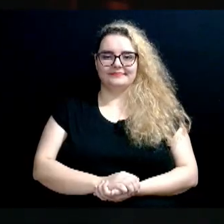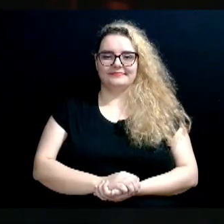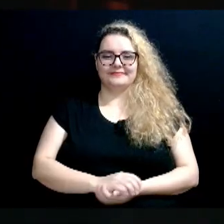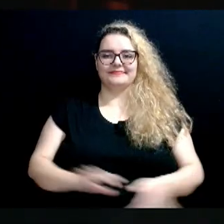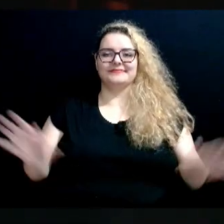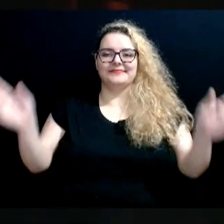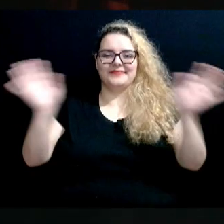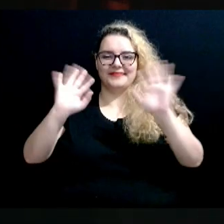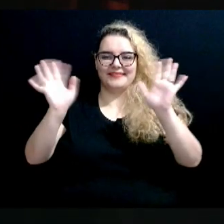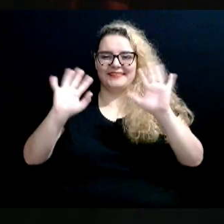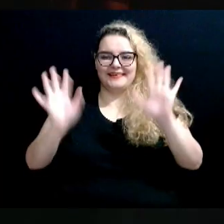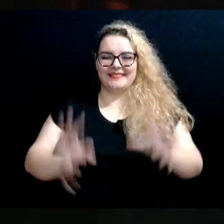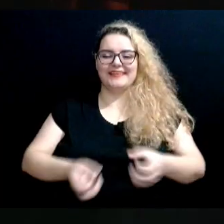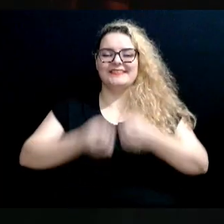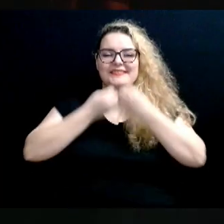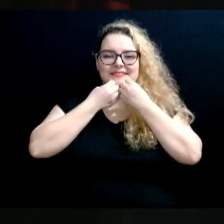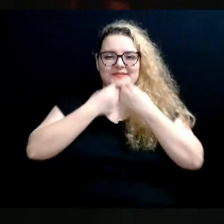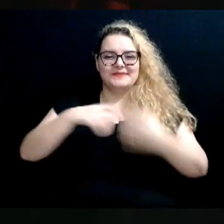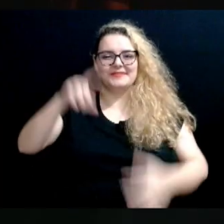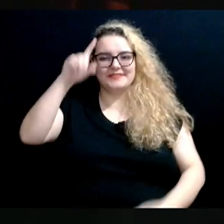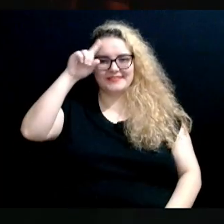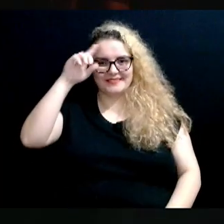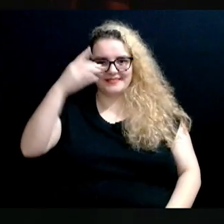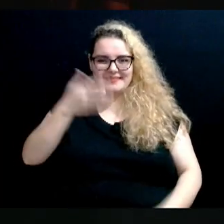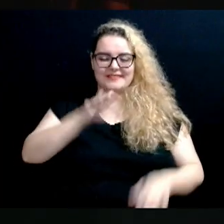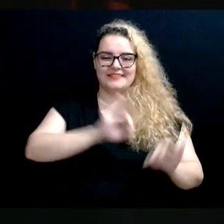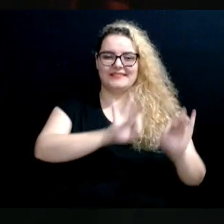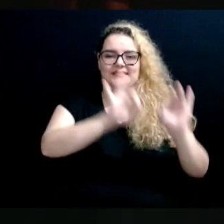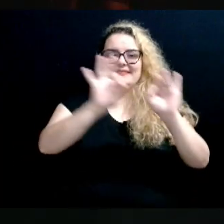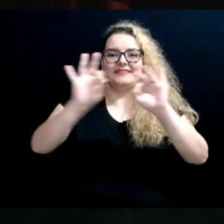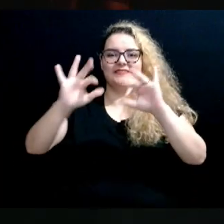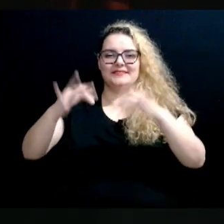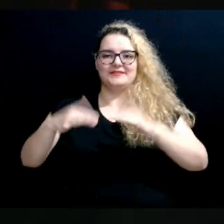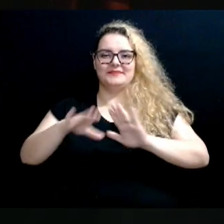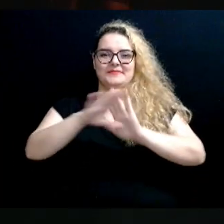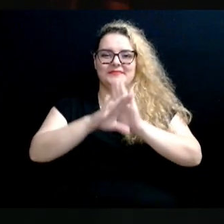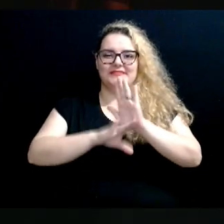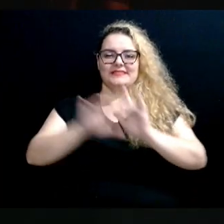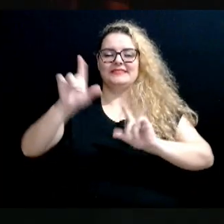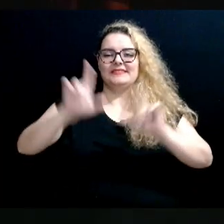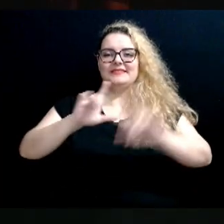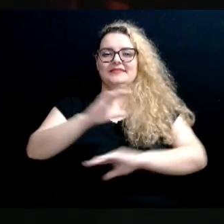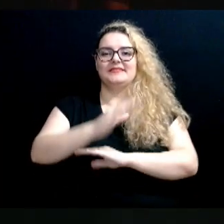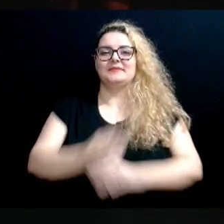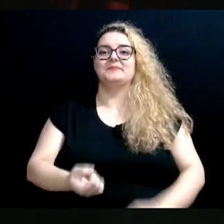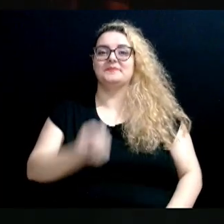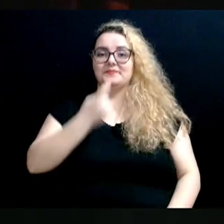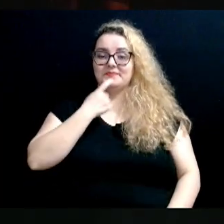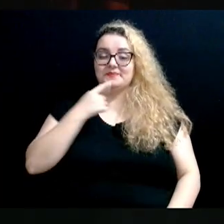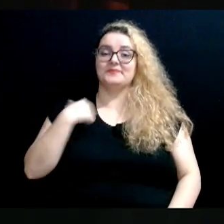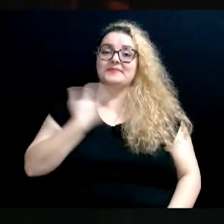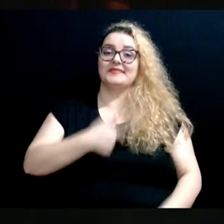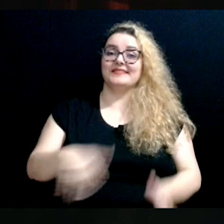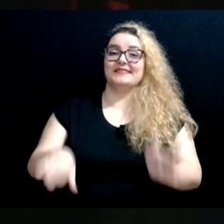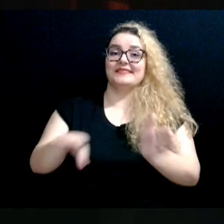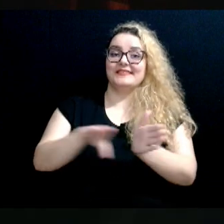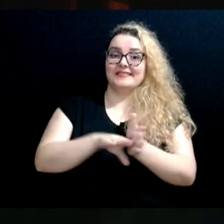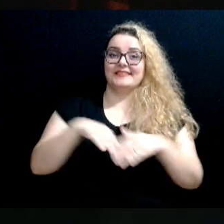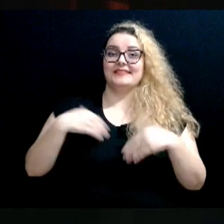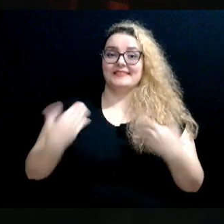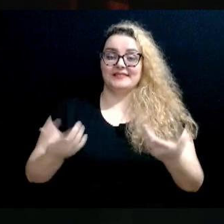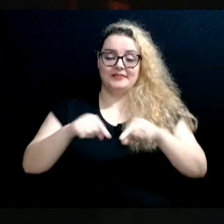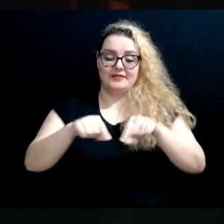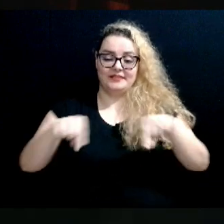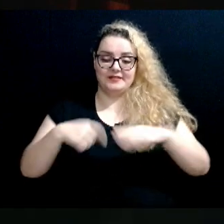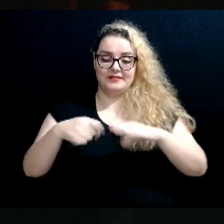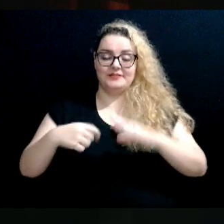Muito bom dia para você que está acompanhando a programação da TV Câmara Campinas. Estamos chegando. Estúdio Câmara no